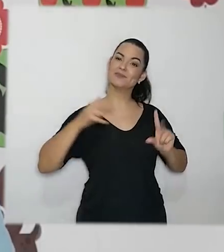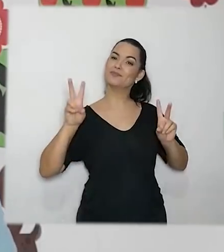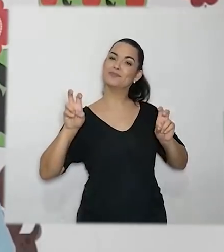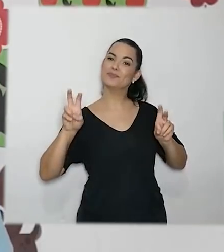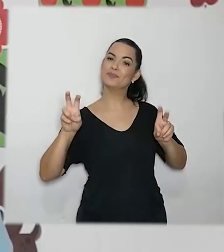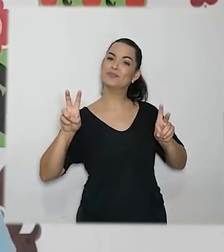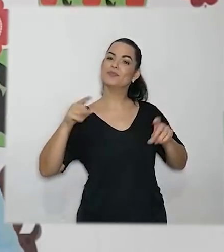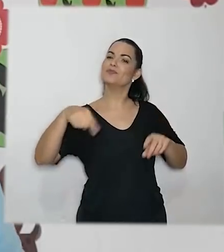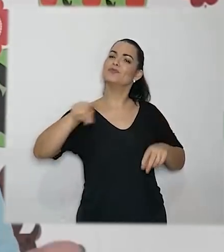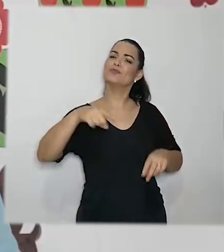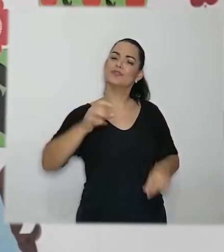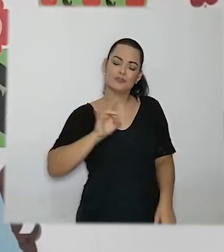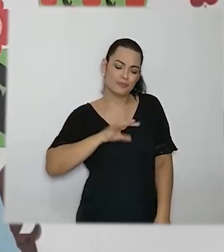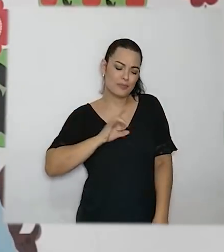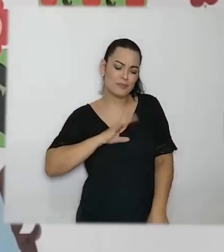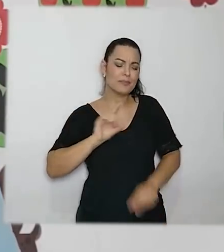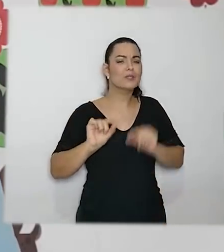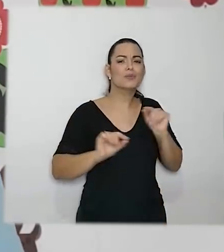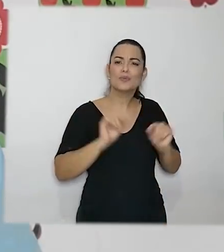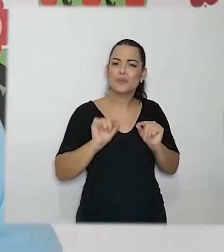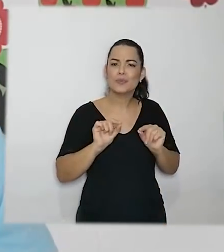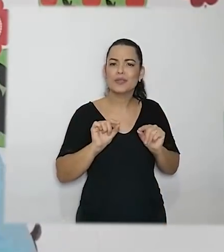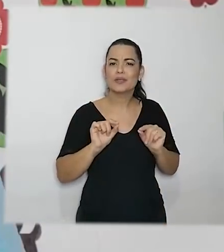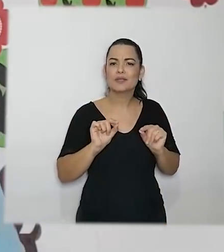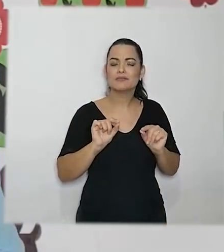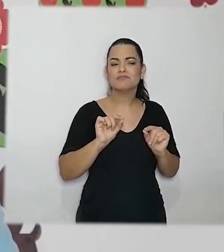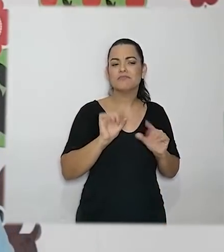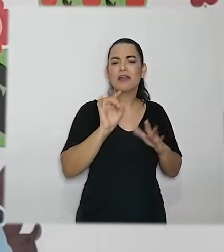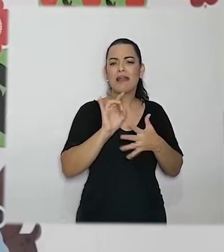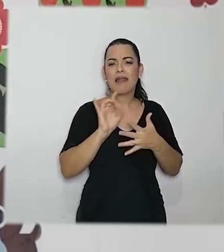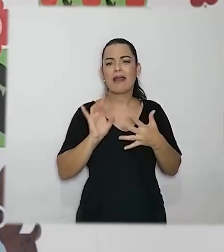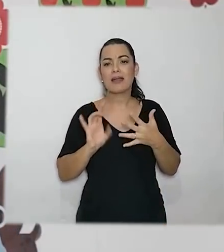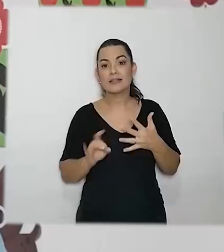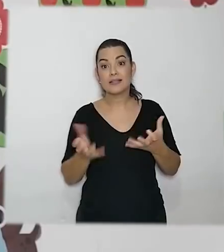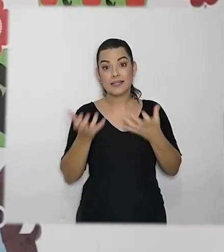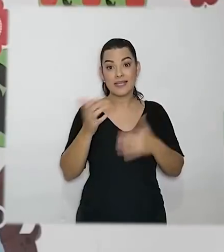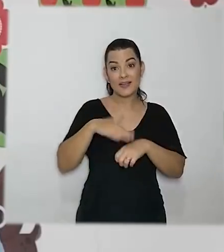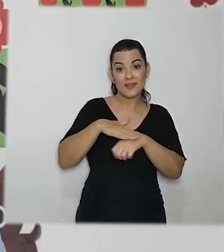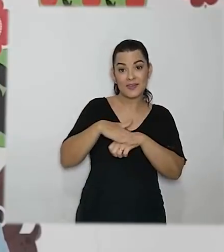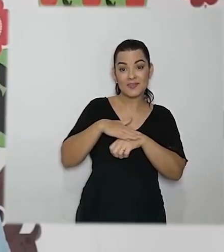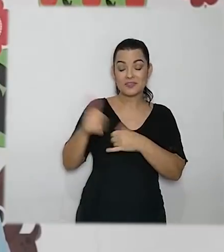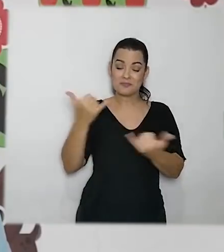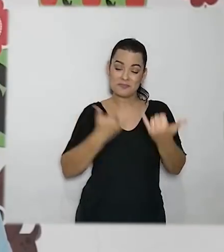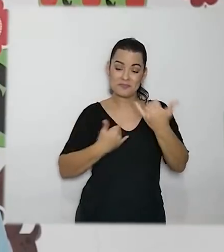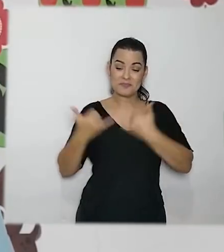respeito do medo, do que vocês têm medo, o que vocês quiserem conversar com a